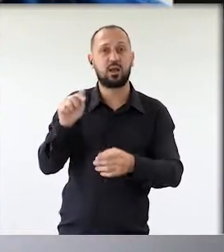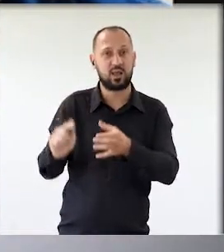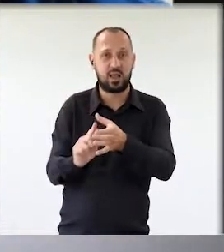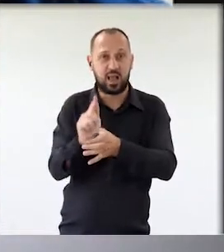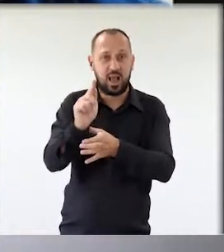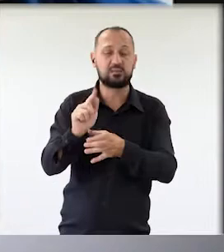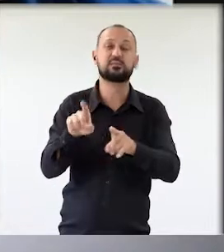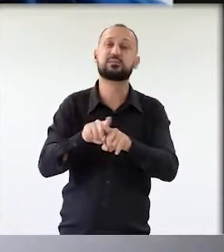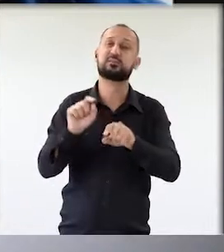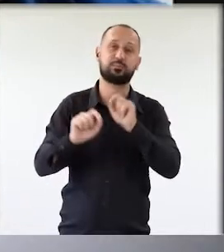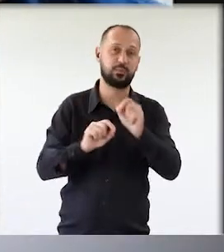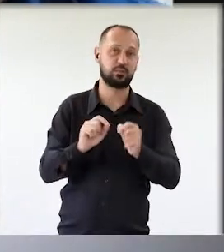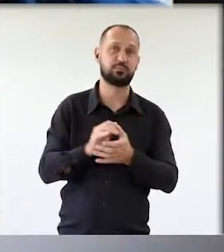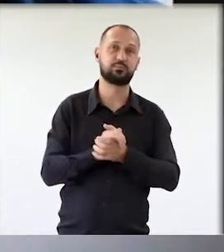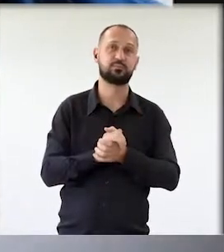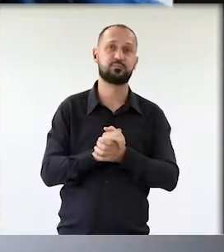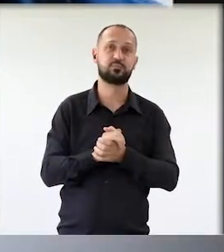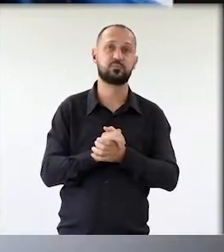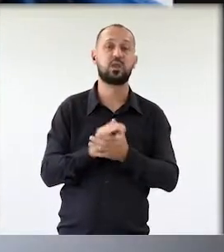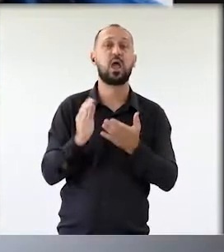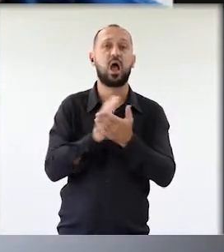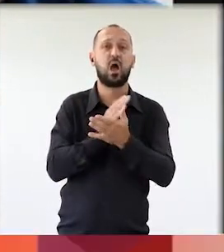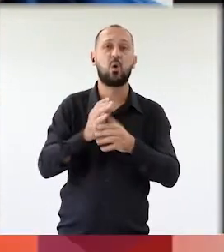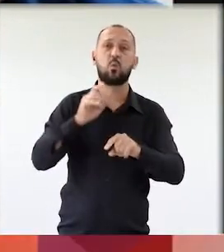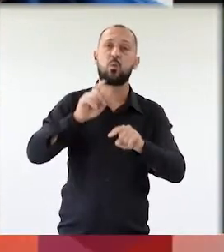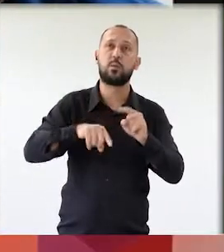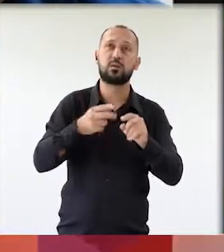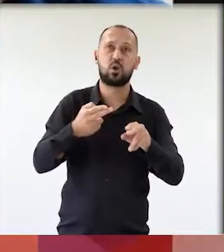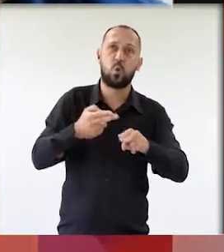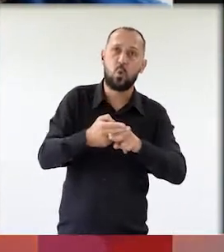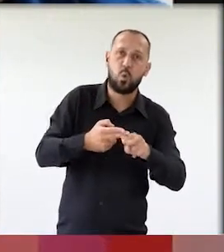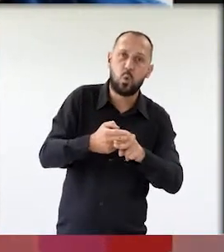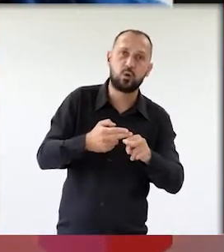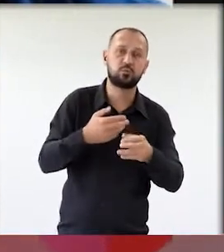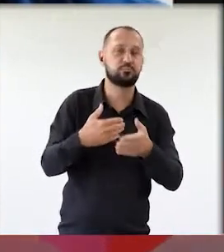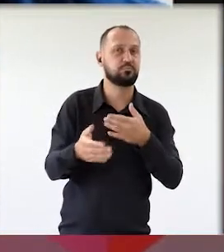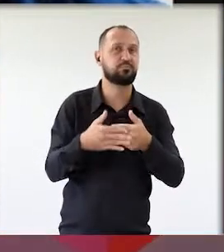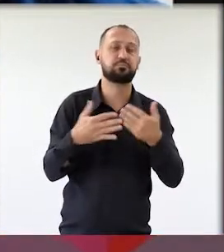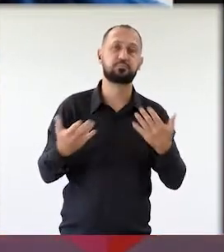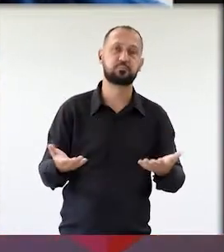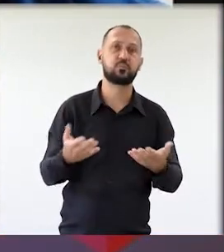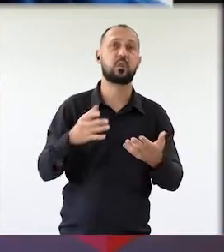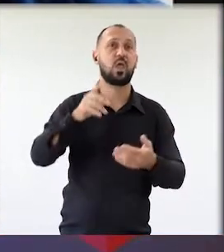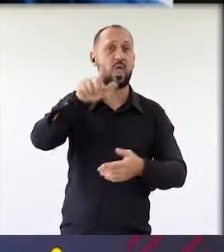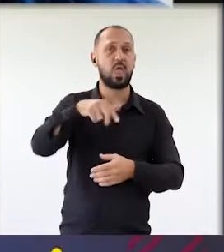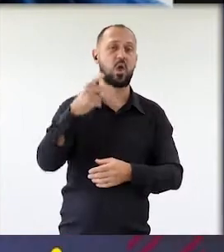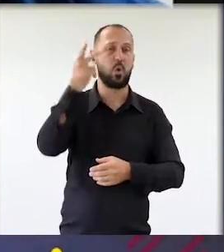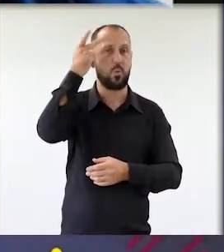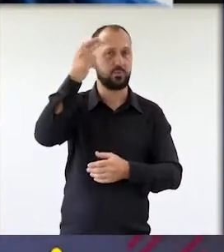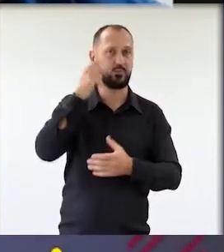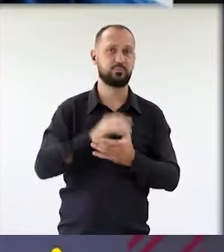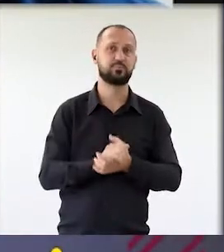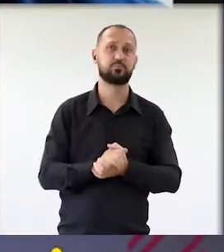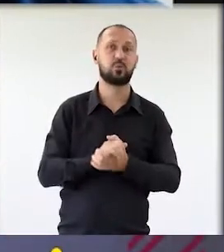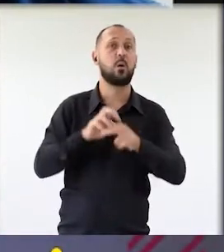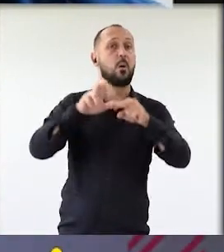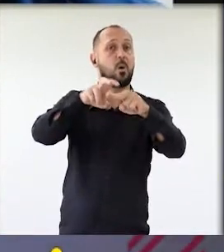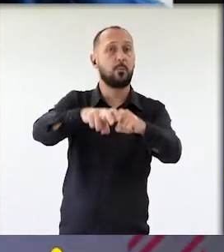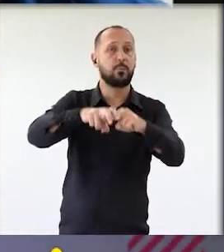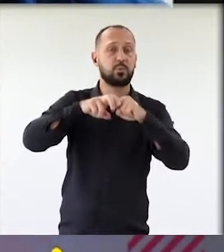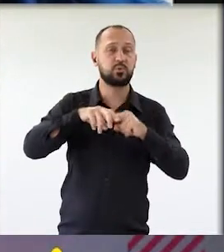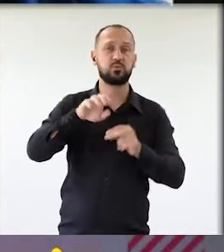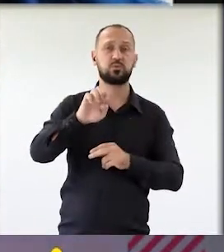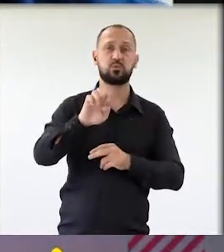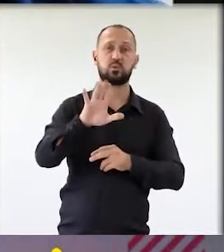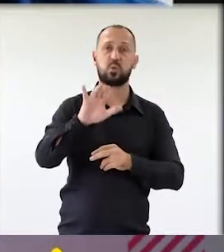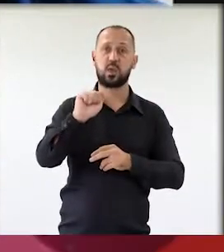gás, isso, infelizmente, e mesmo assim com produtos cortantes, enfim, são muito comuns.